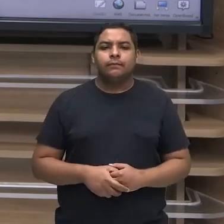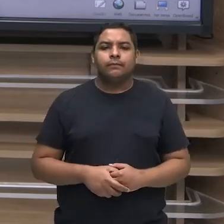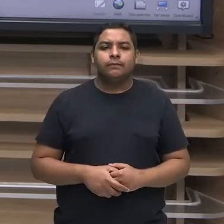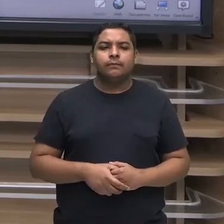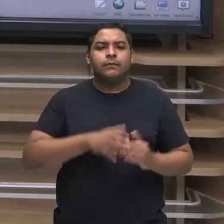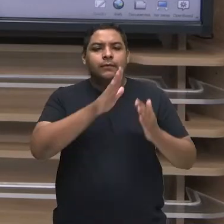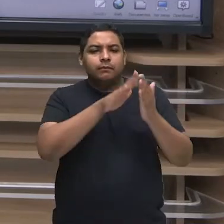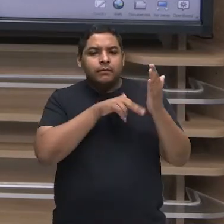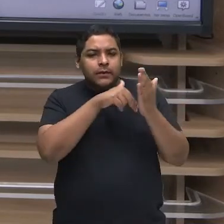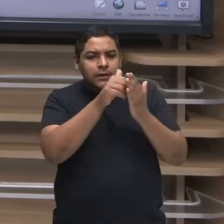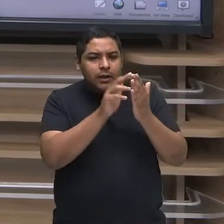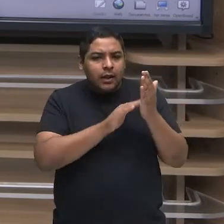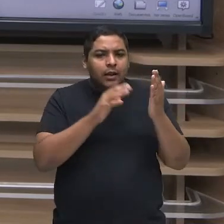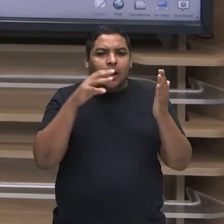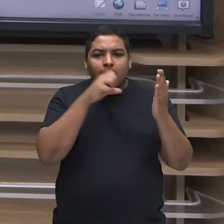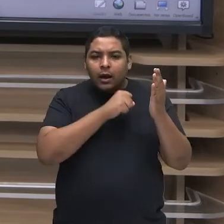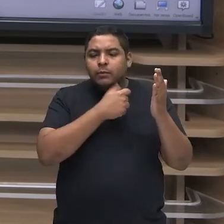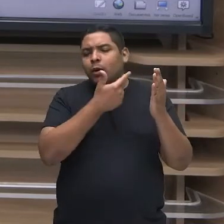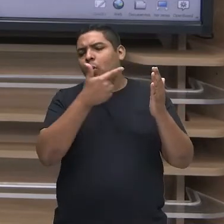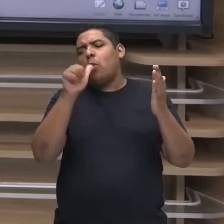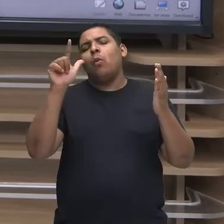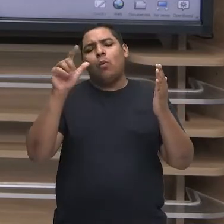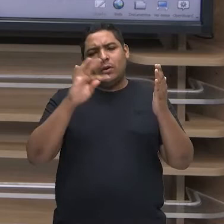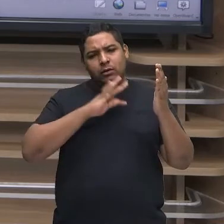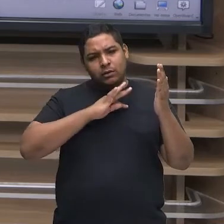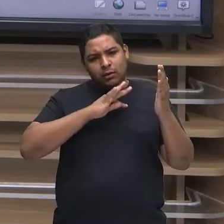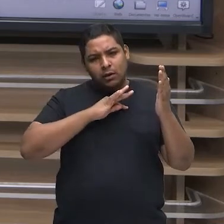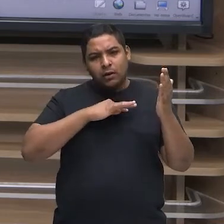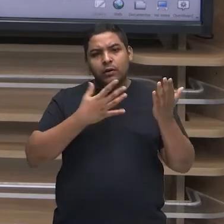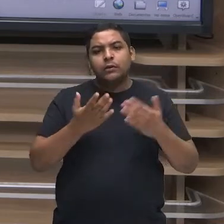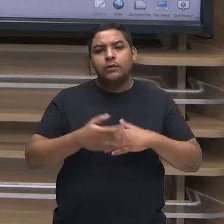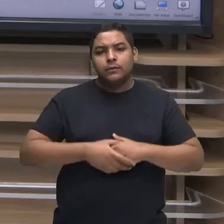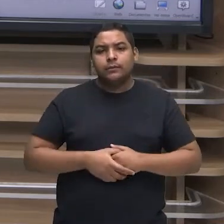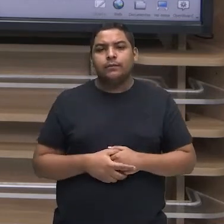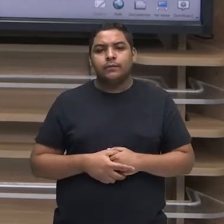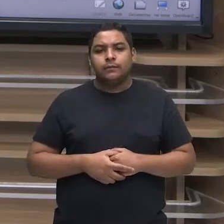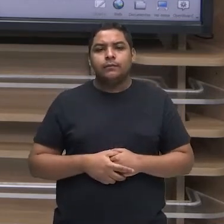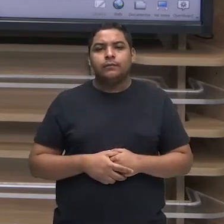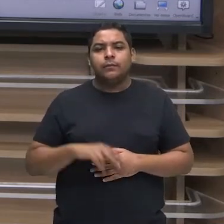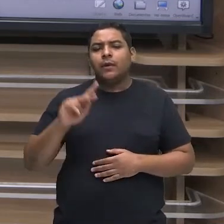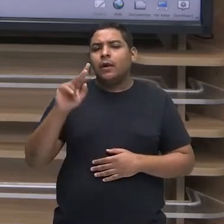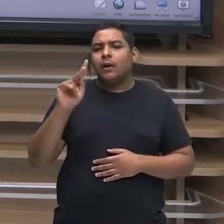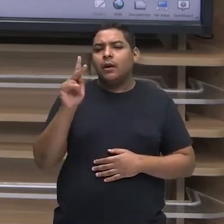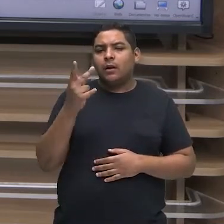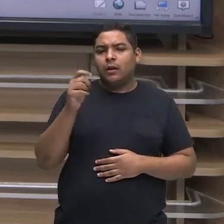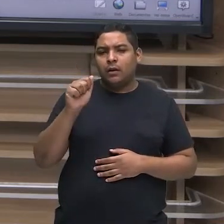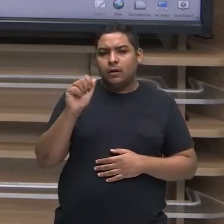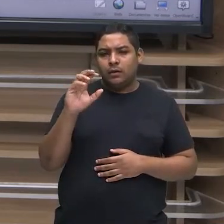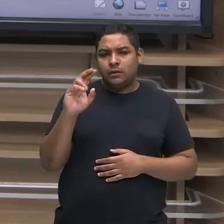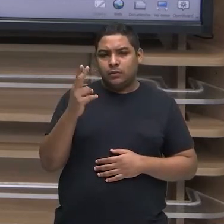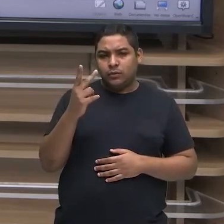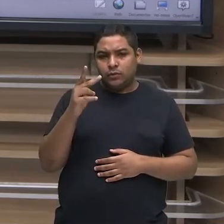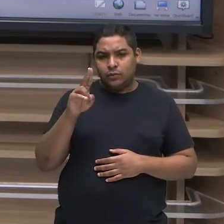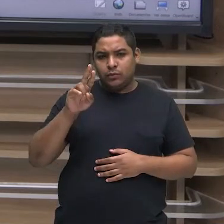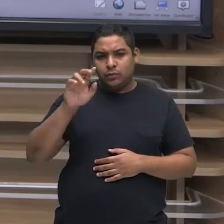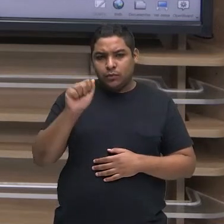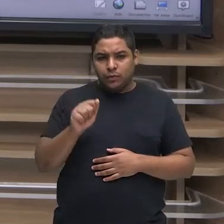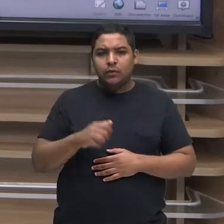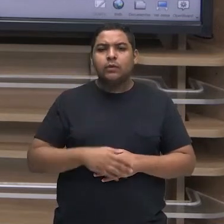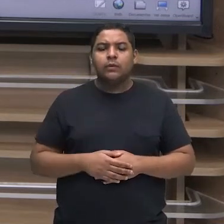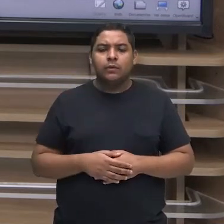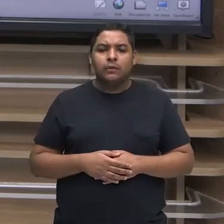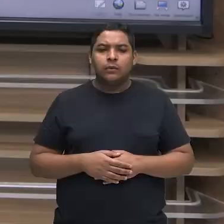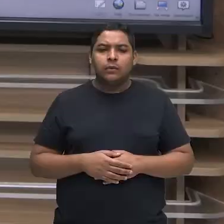pincelada rápida é uma outra técnica de pintura. A rachura, como vocês viram, a aula sobre linha, é uma linha próxima à